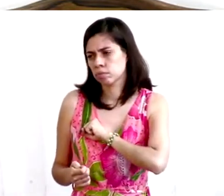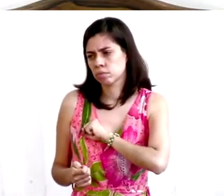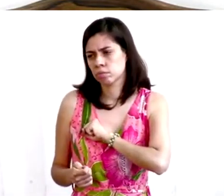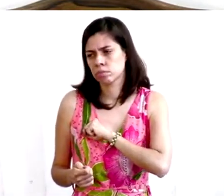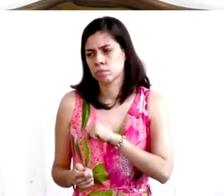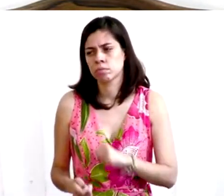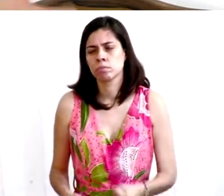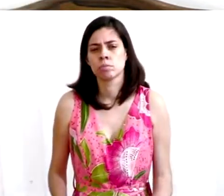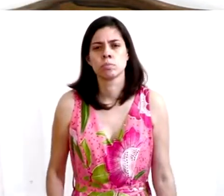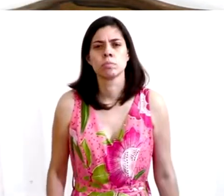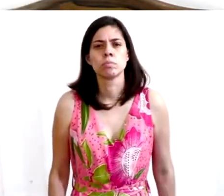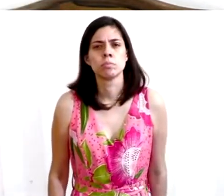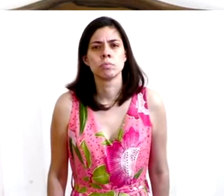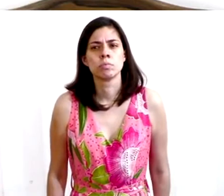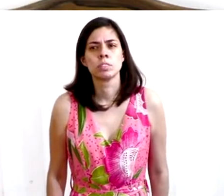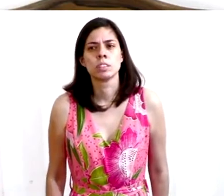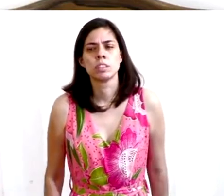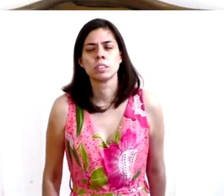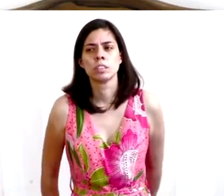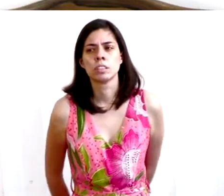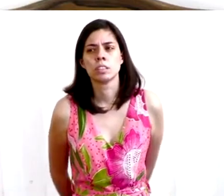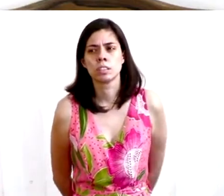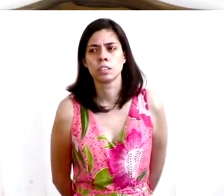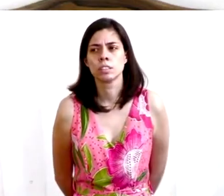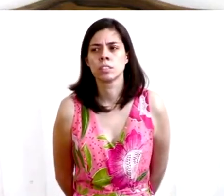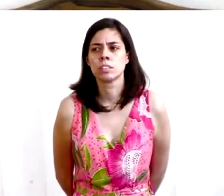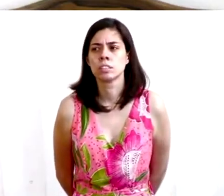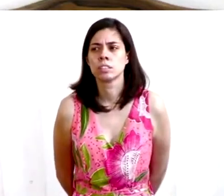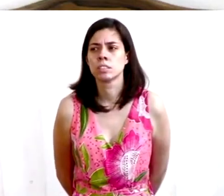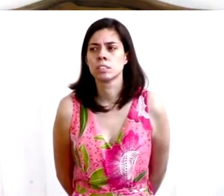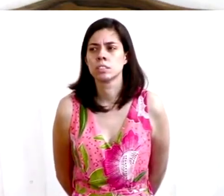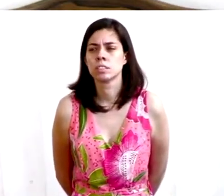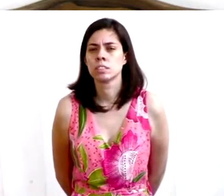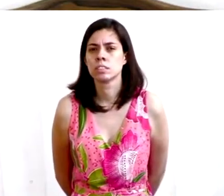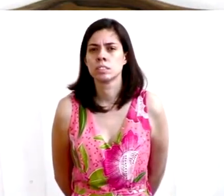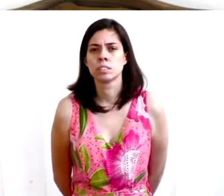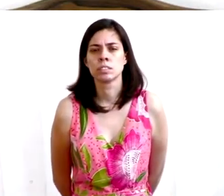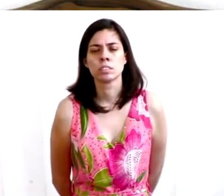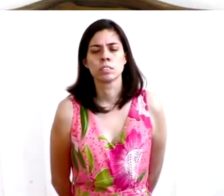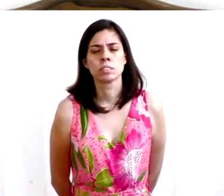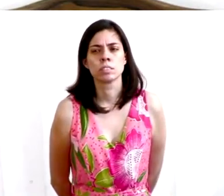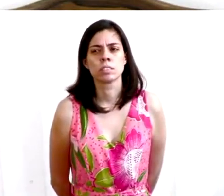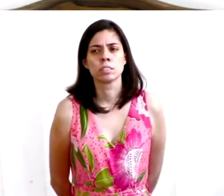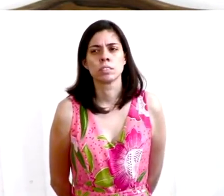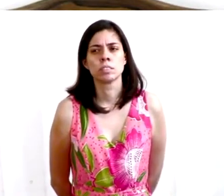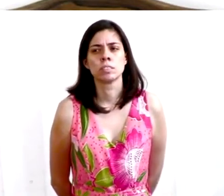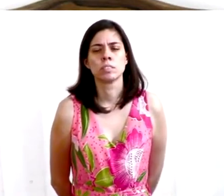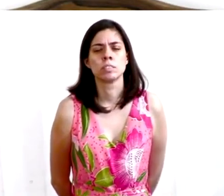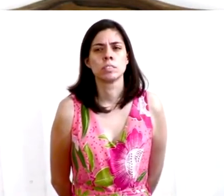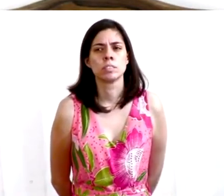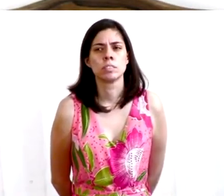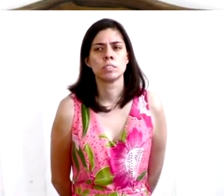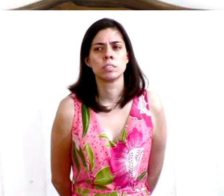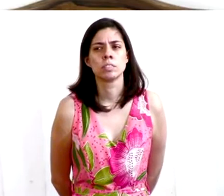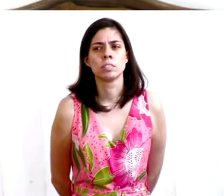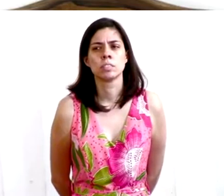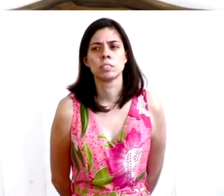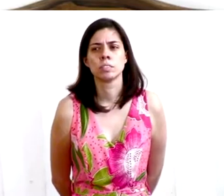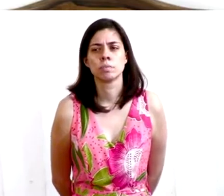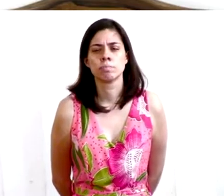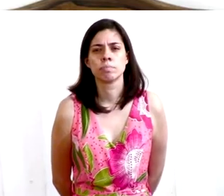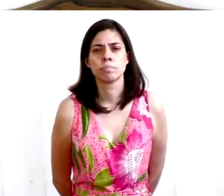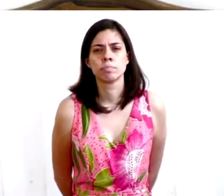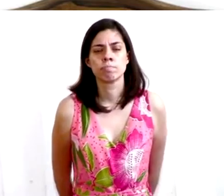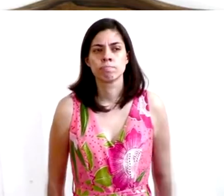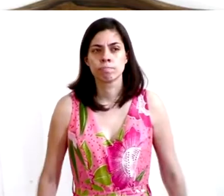erraram tanto? Acertem, parem de viver dessa maneira. E eles o mataram por isso. A